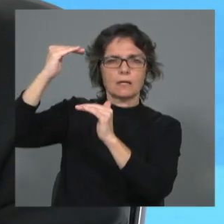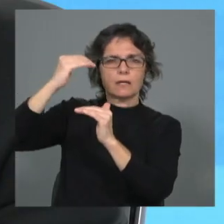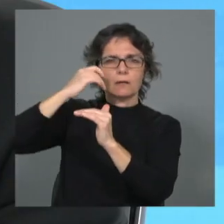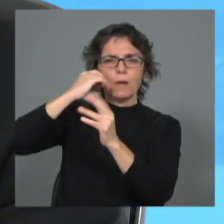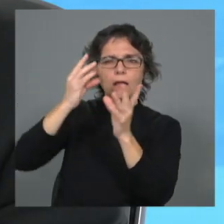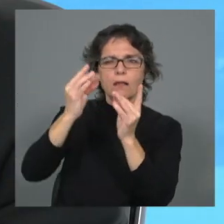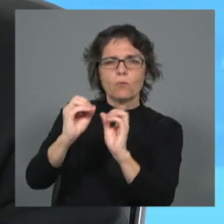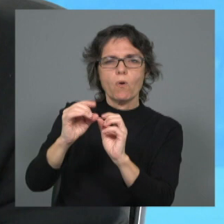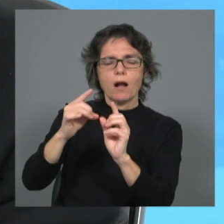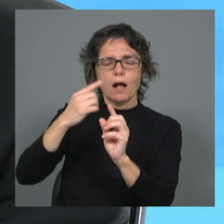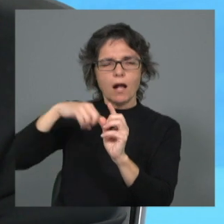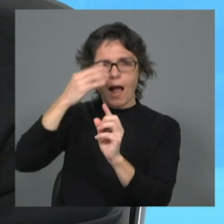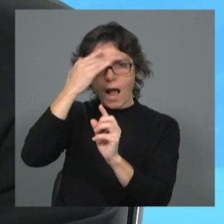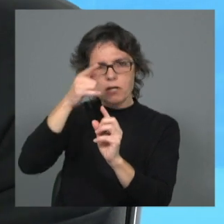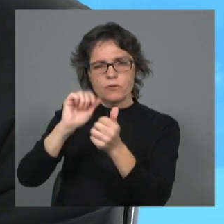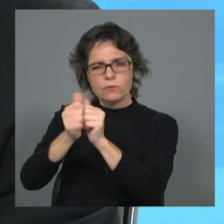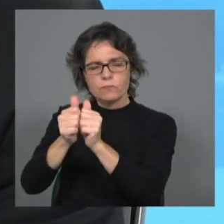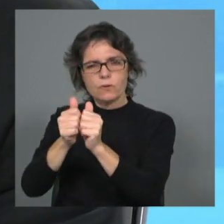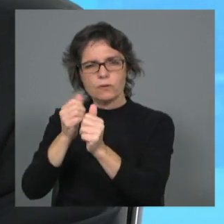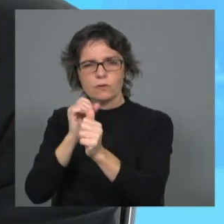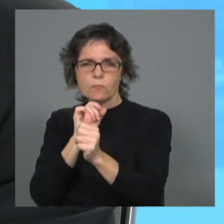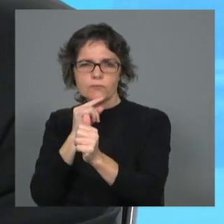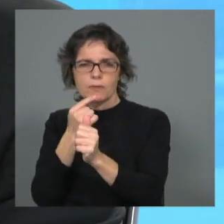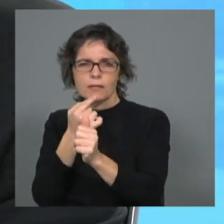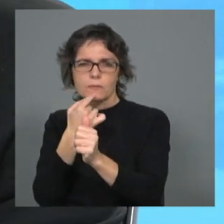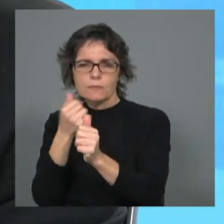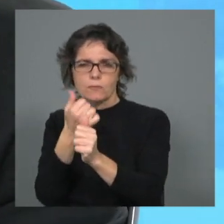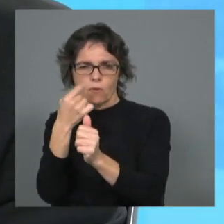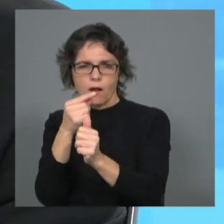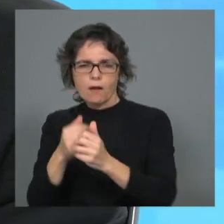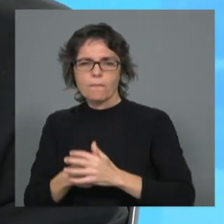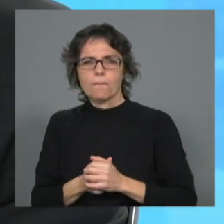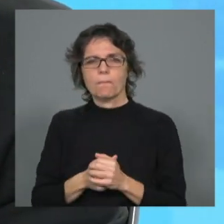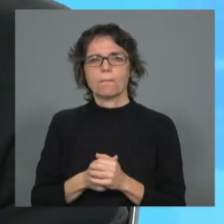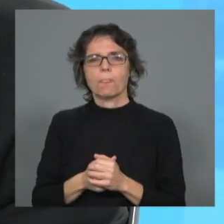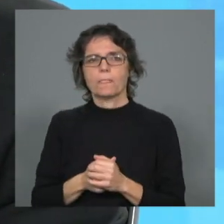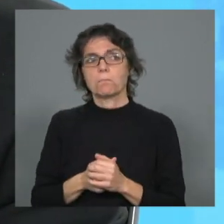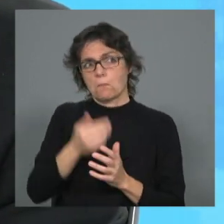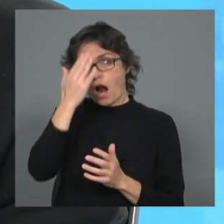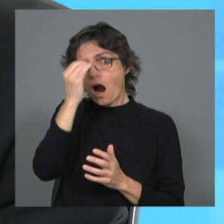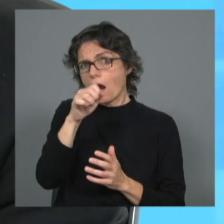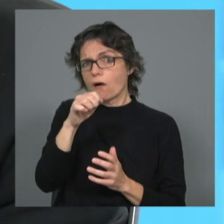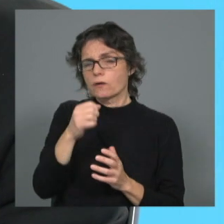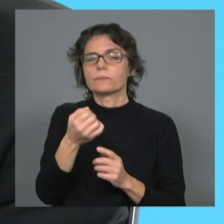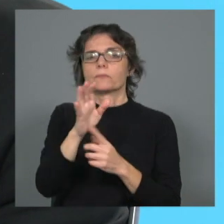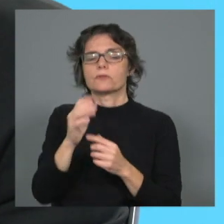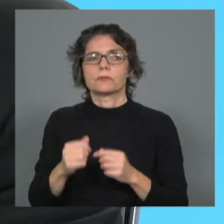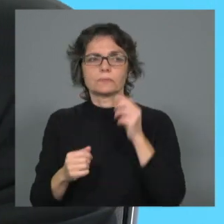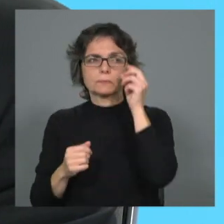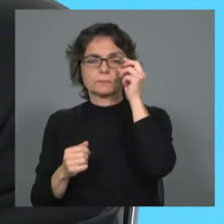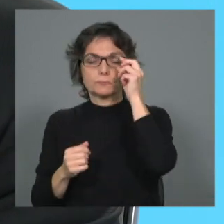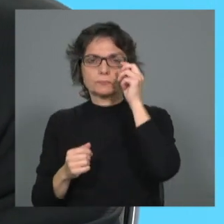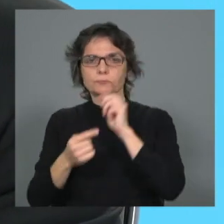como um facilitador nesta área? Eu acho que sim. É óbvio que nós podemos olhar o